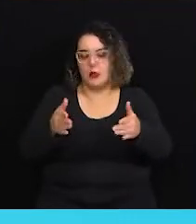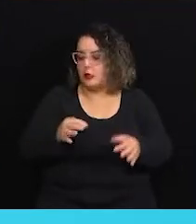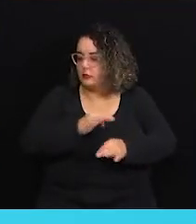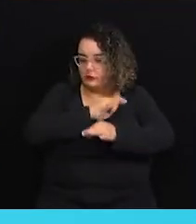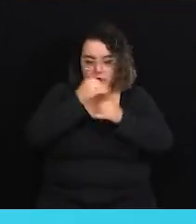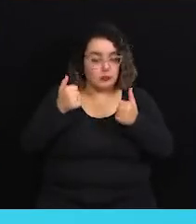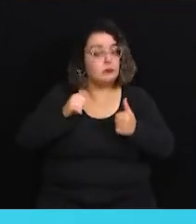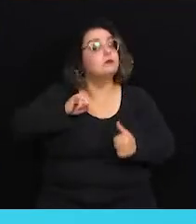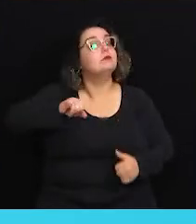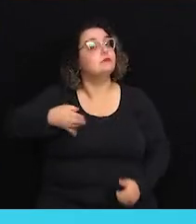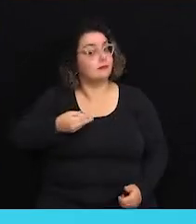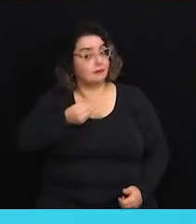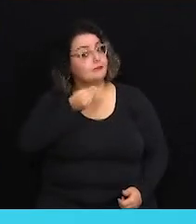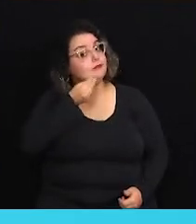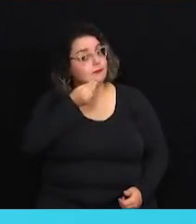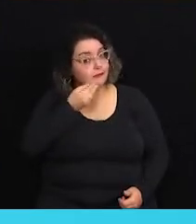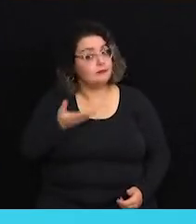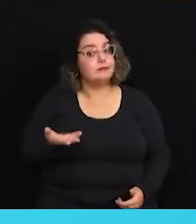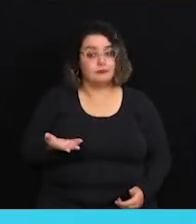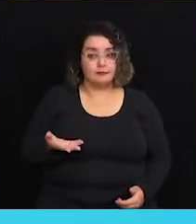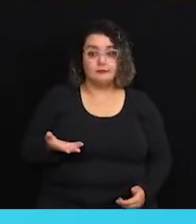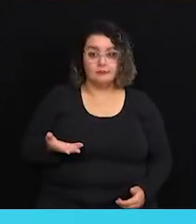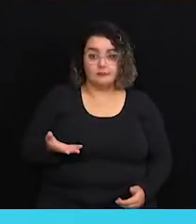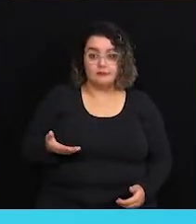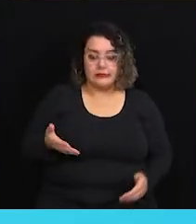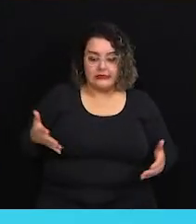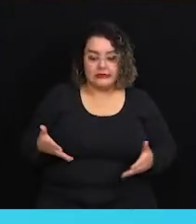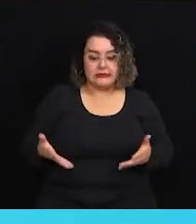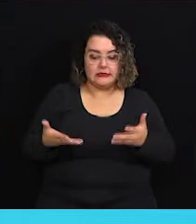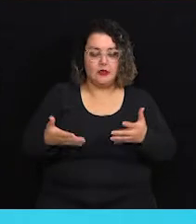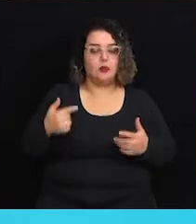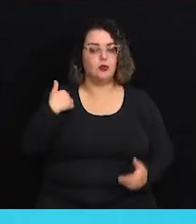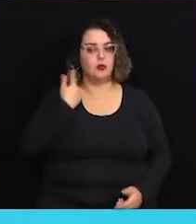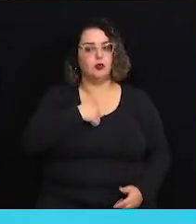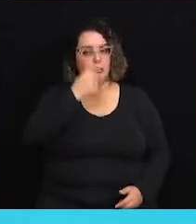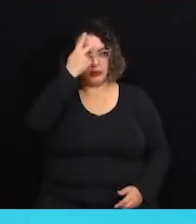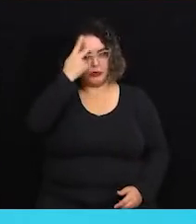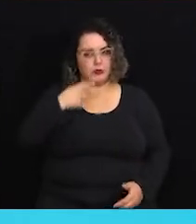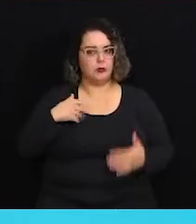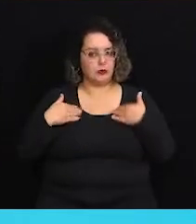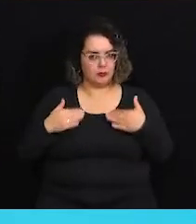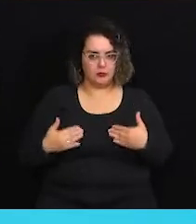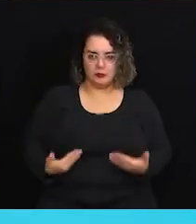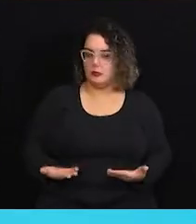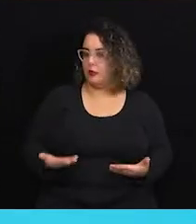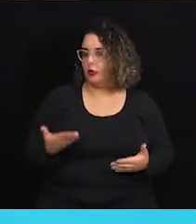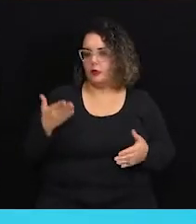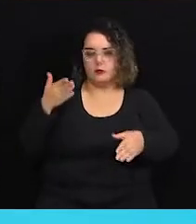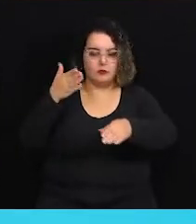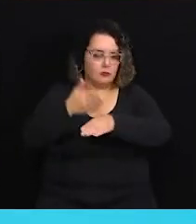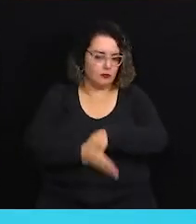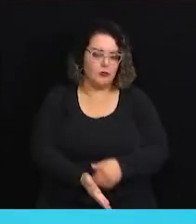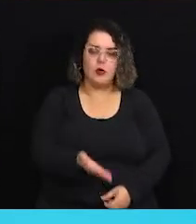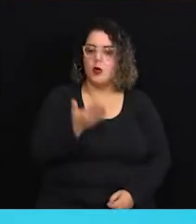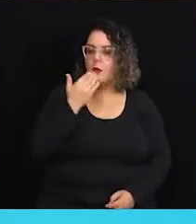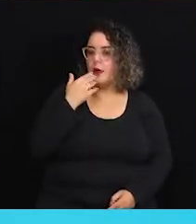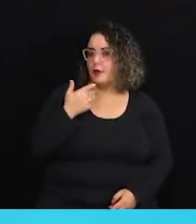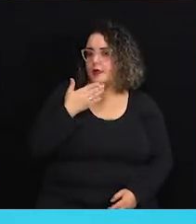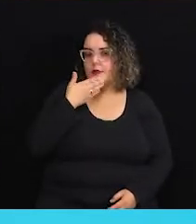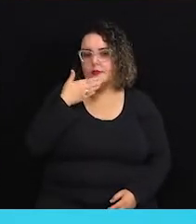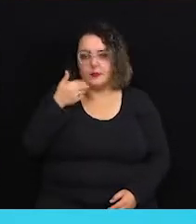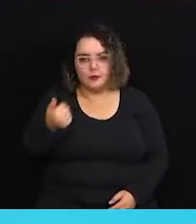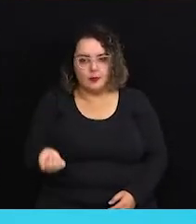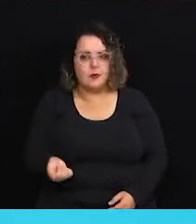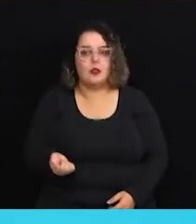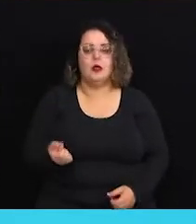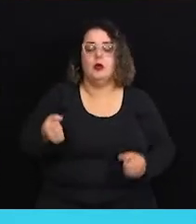perfeito para a gente aproveitar esse gancho, esse empurrãozinho do nosso organismo para entrar numa alimentação melhor,